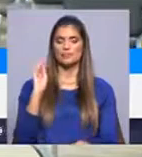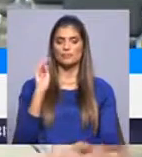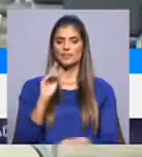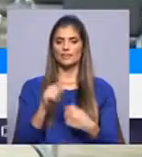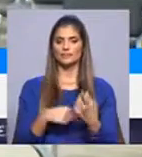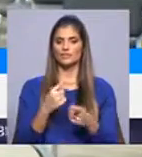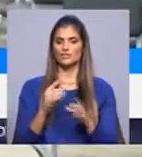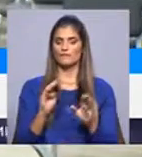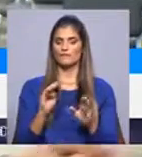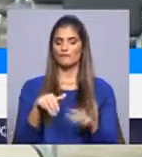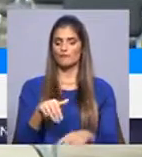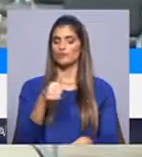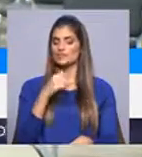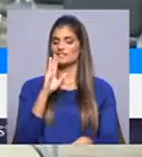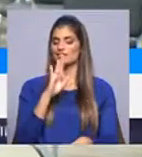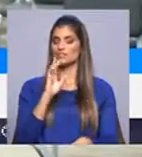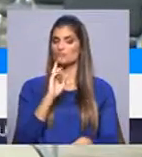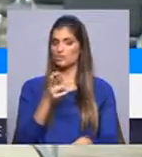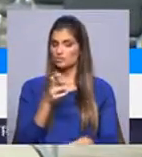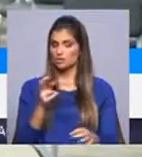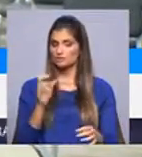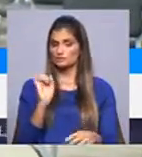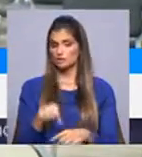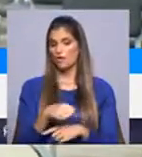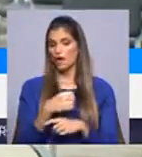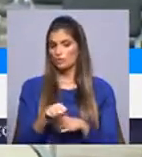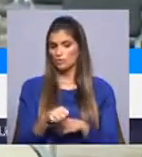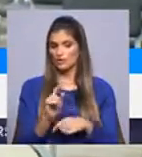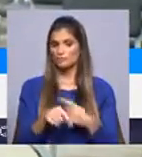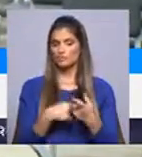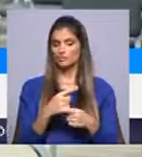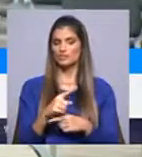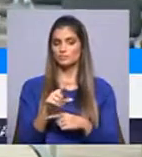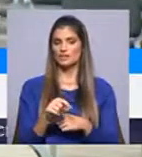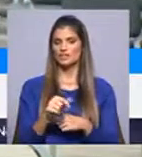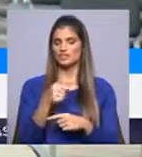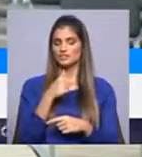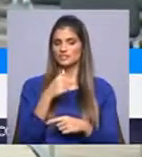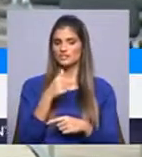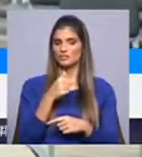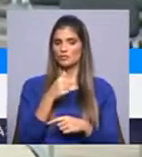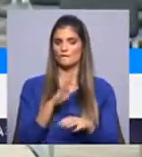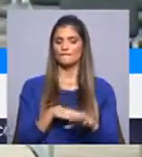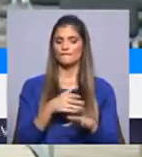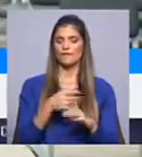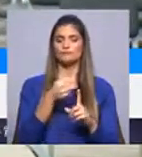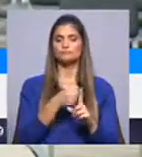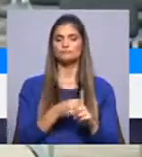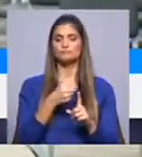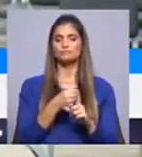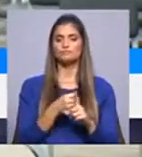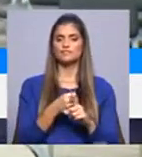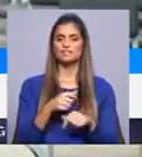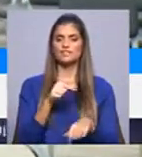depois determinarão se terão resposta ou não, mas há esta determinação de intensificar a luta na